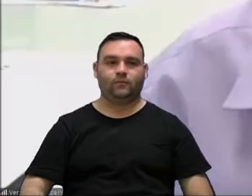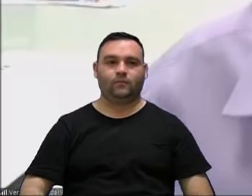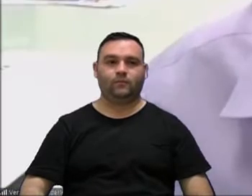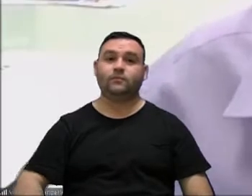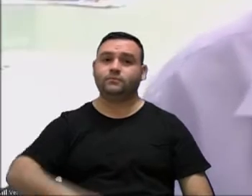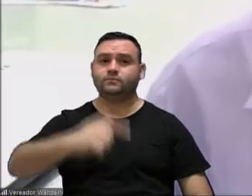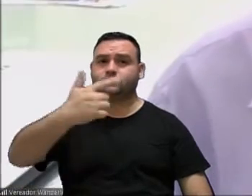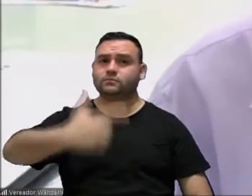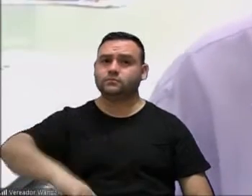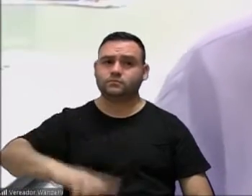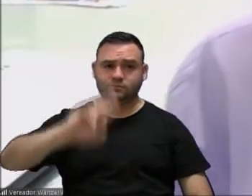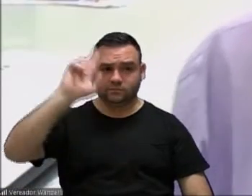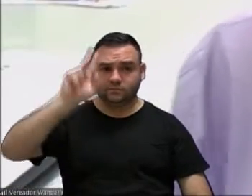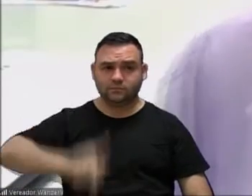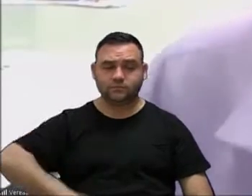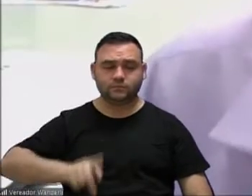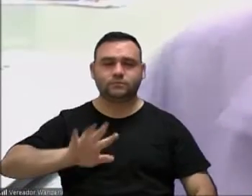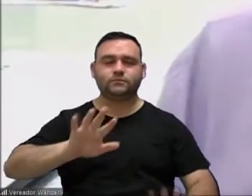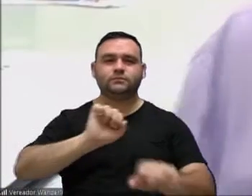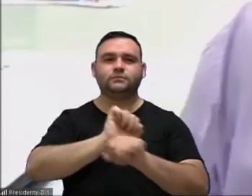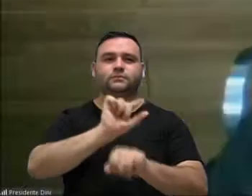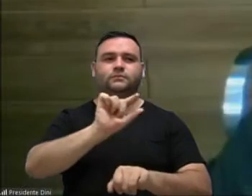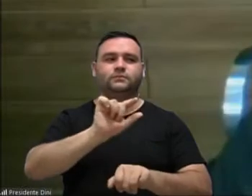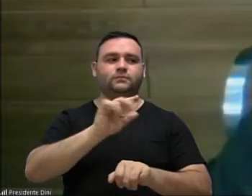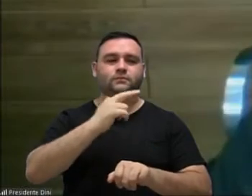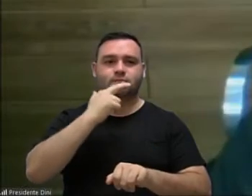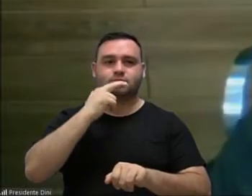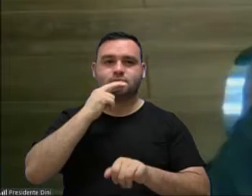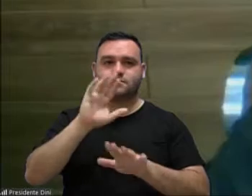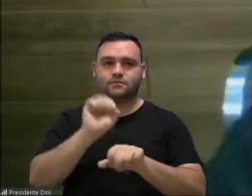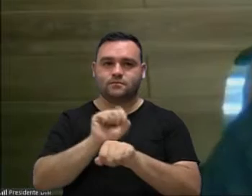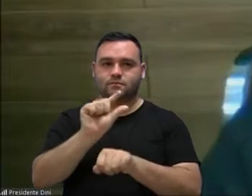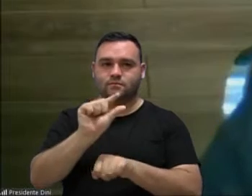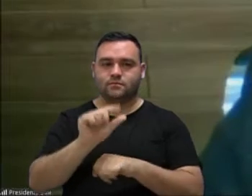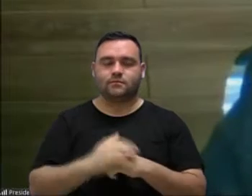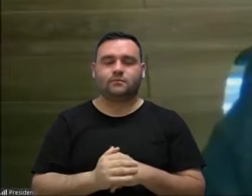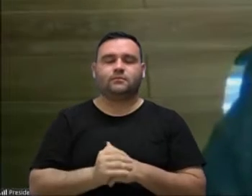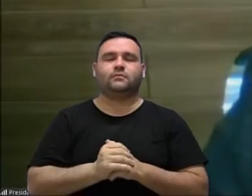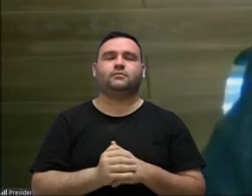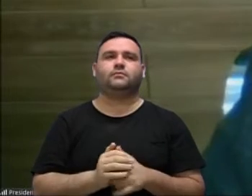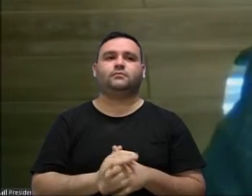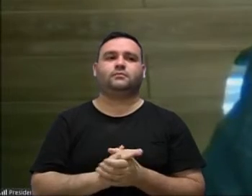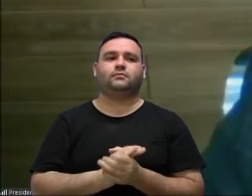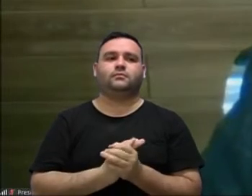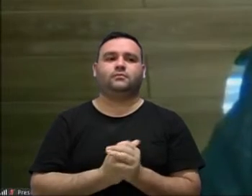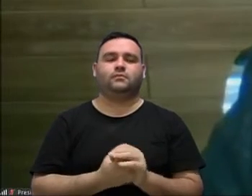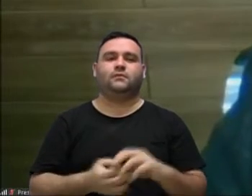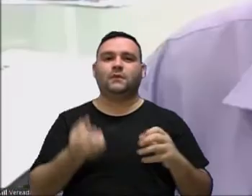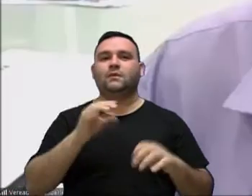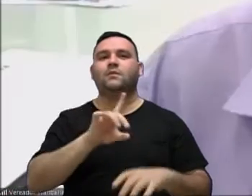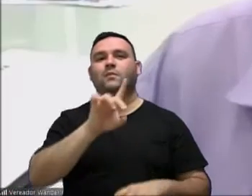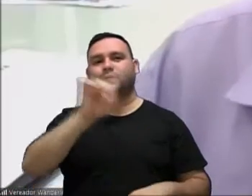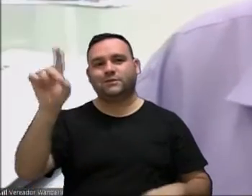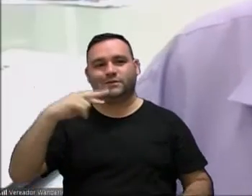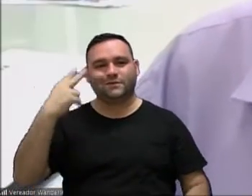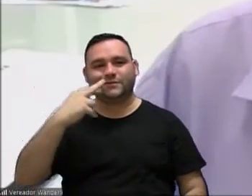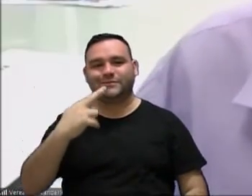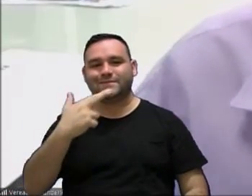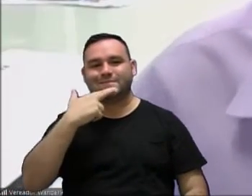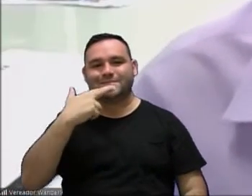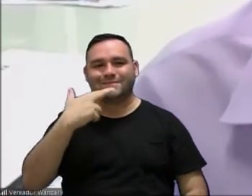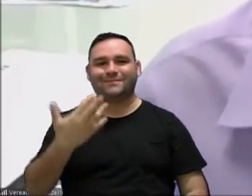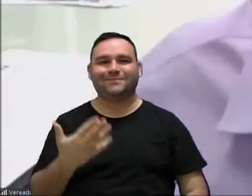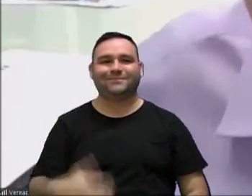Mais uma vez, seu presidente e senhores vereadores... minuto, Manga. Já te chamo, já, Manga. Só um minuto, Manga. Bom dia, vereador Manga.